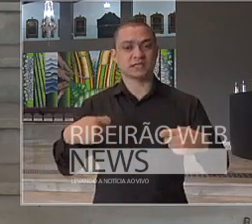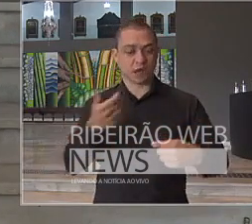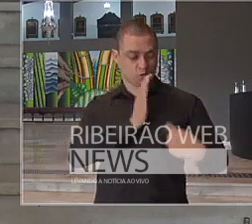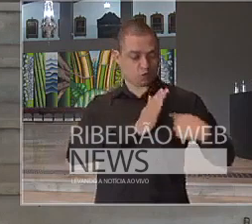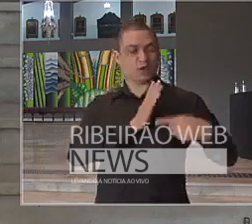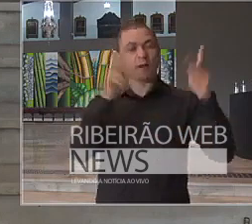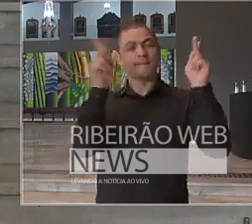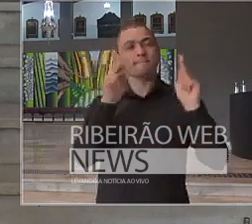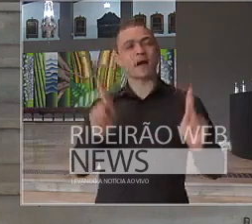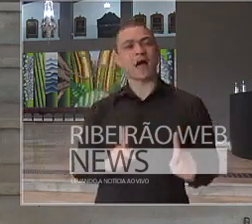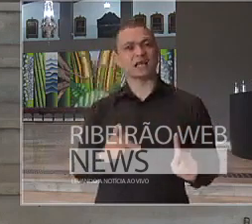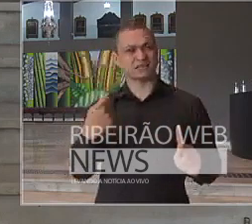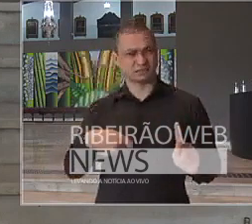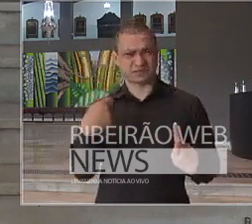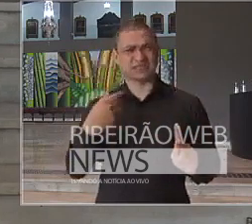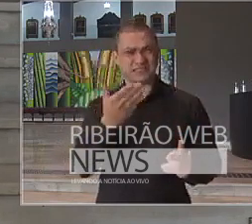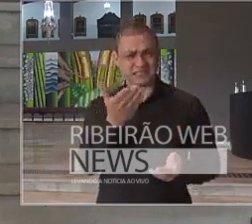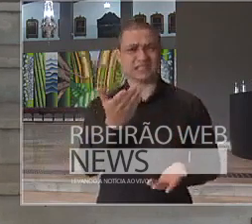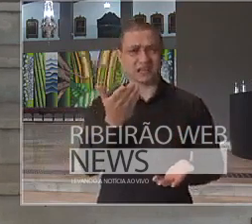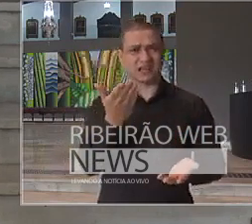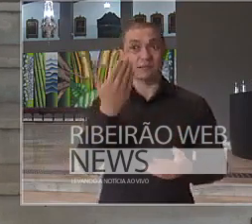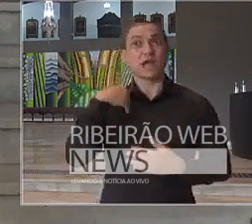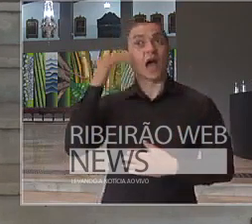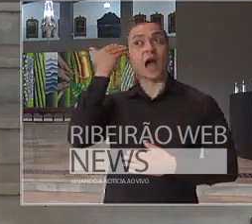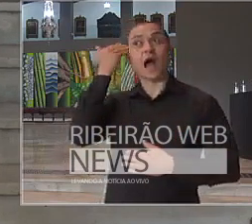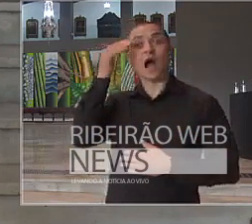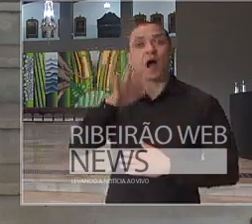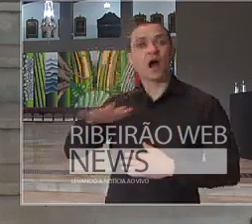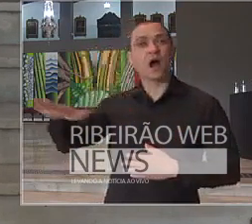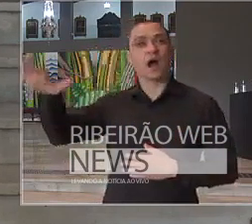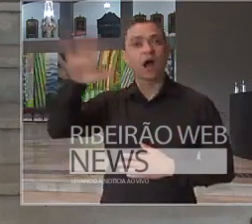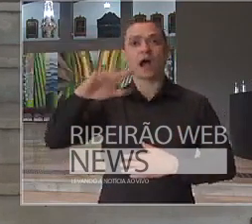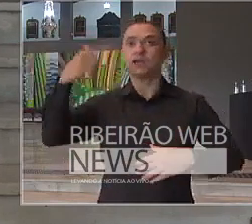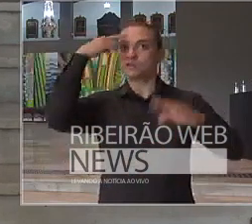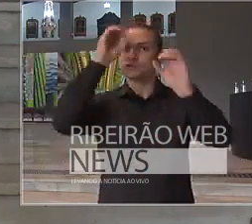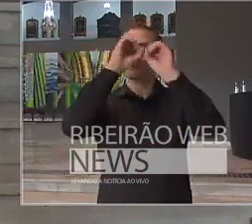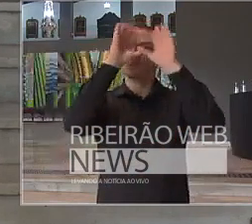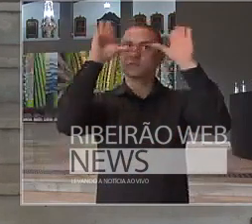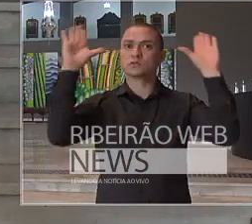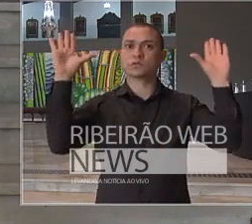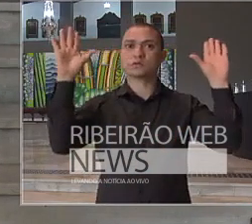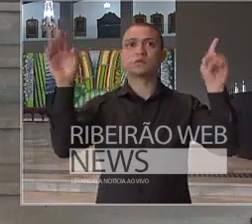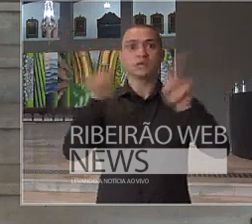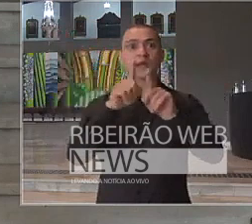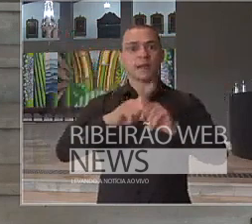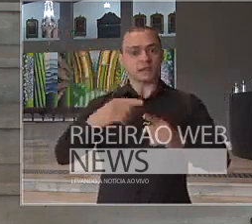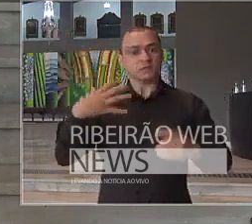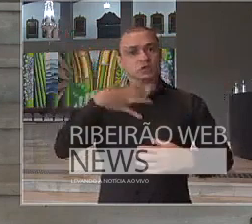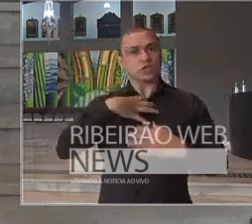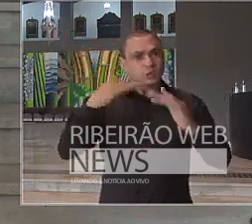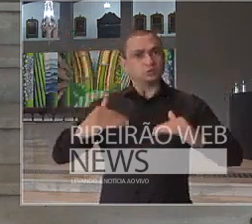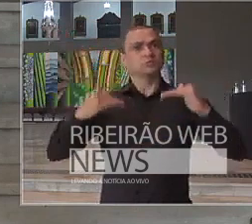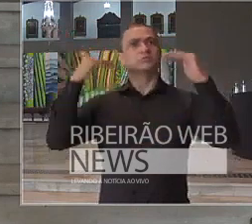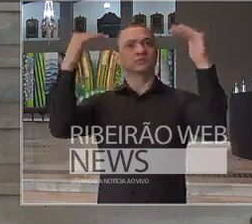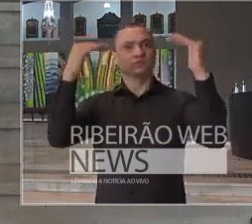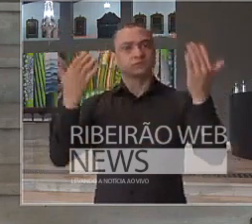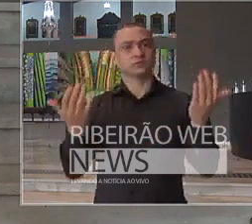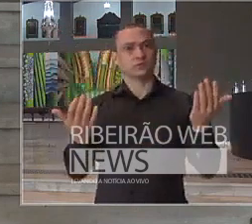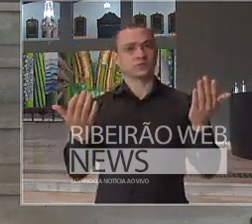paz no coração com compreensão com discernimento e com grandeza